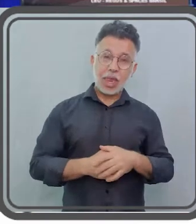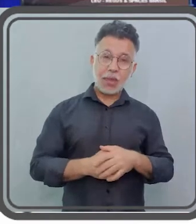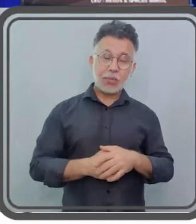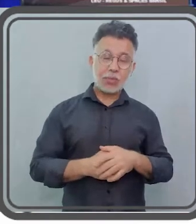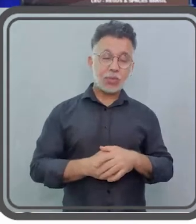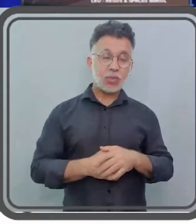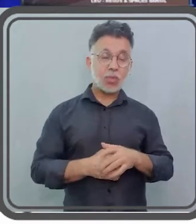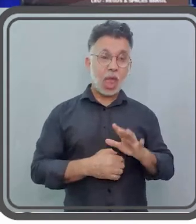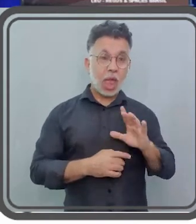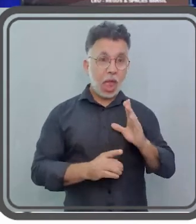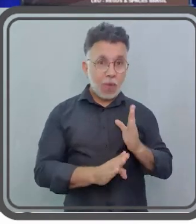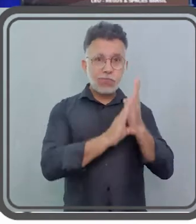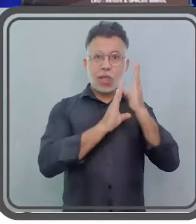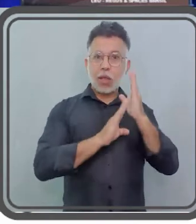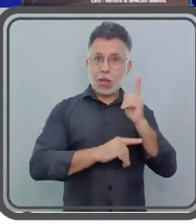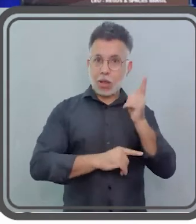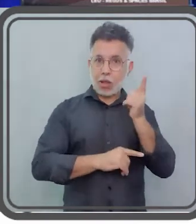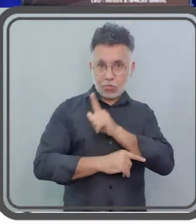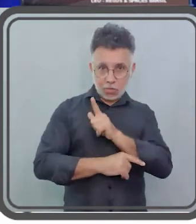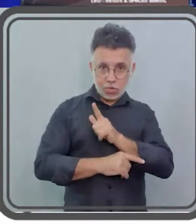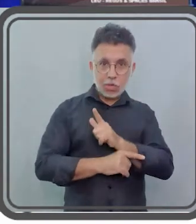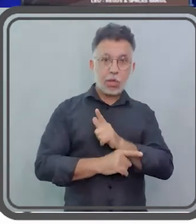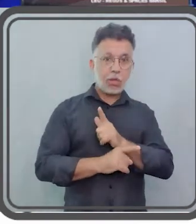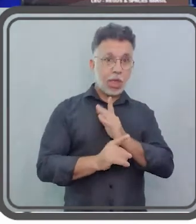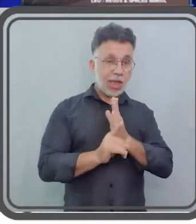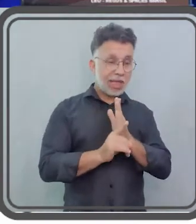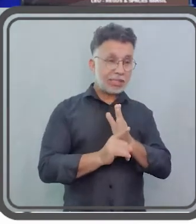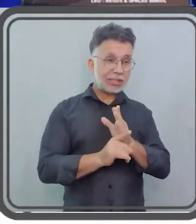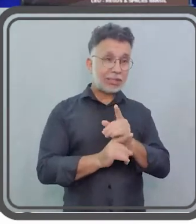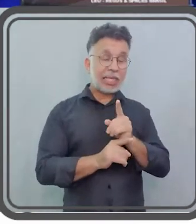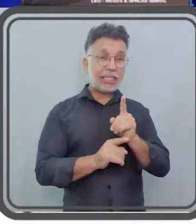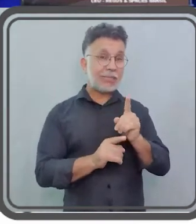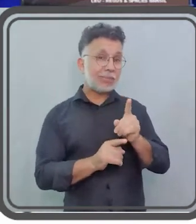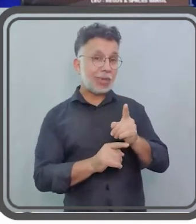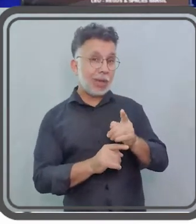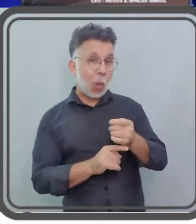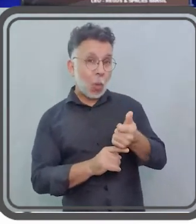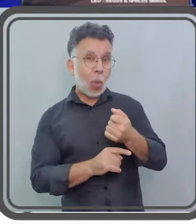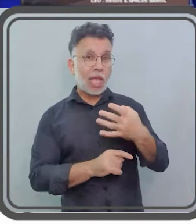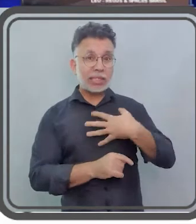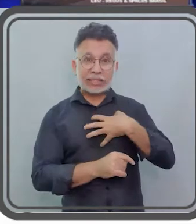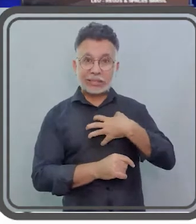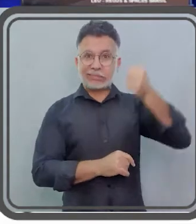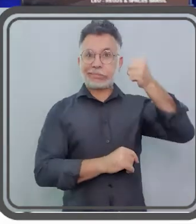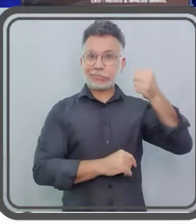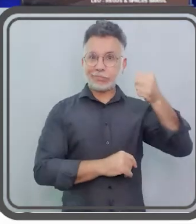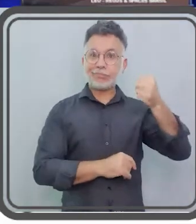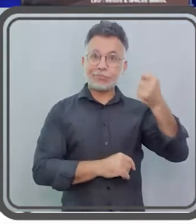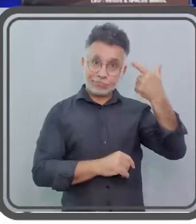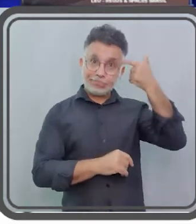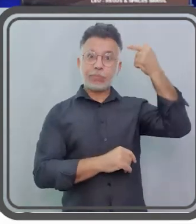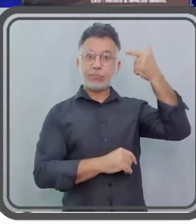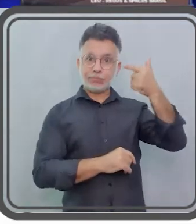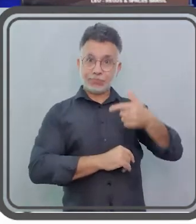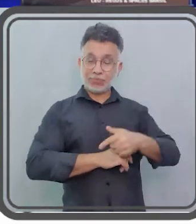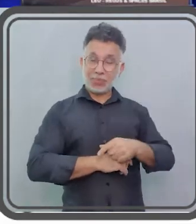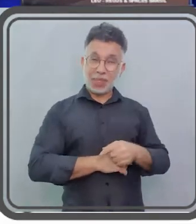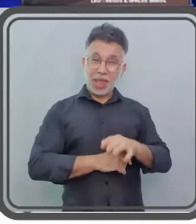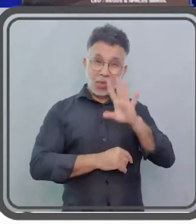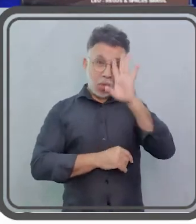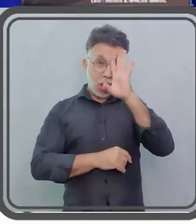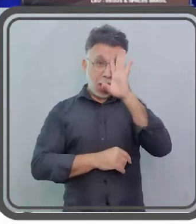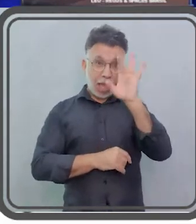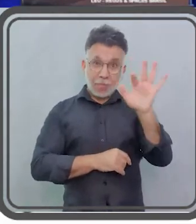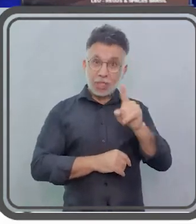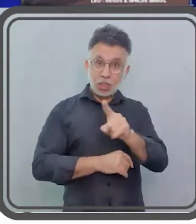identificar casos de ideação suicida. Então, imagina o poder que você